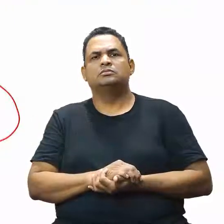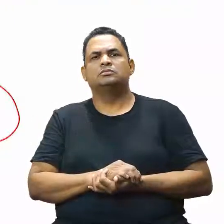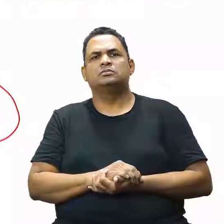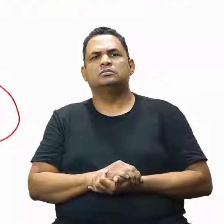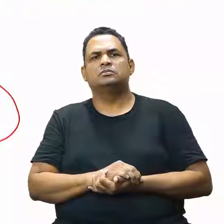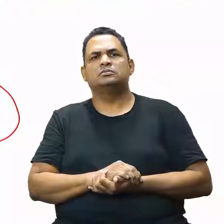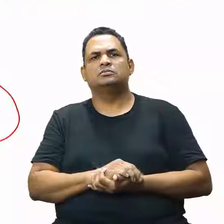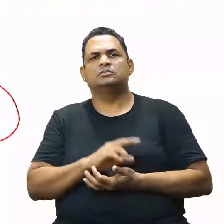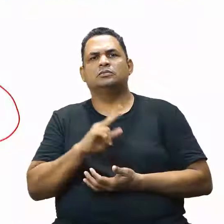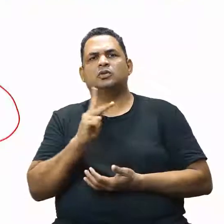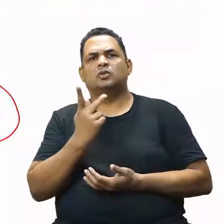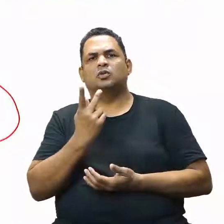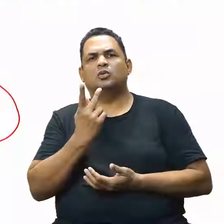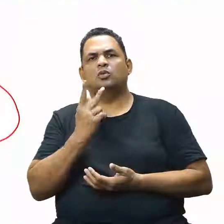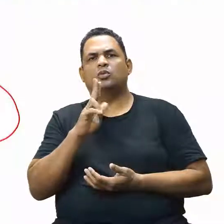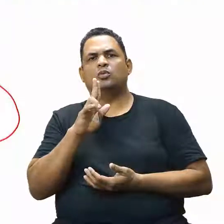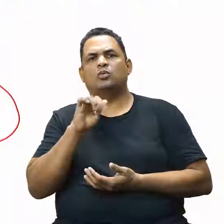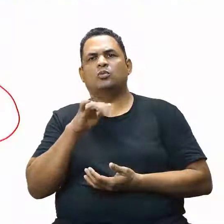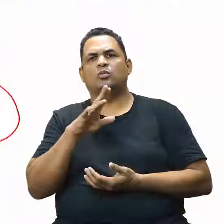Humus